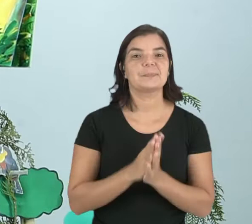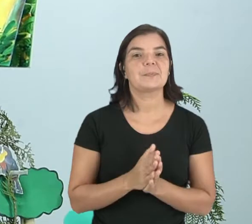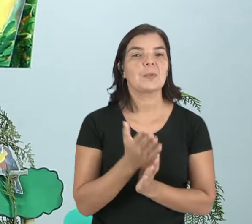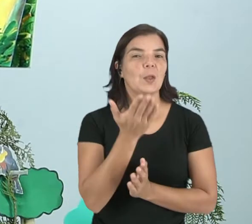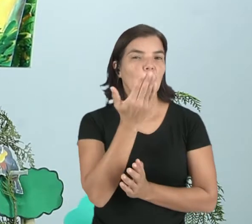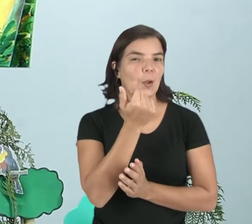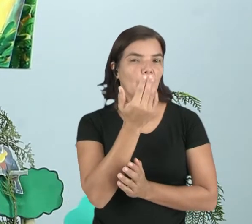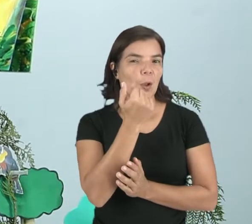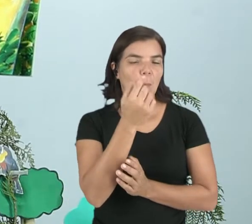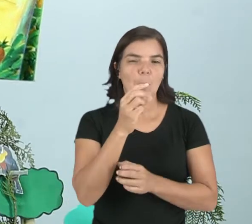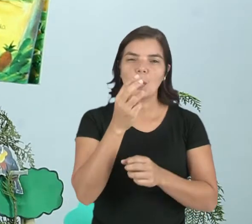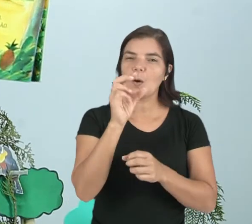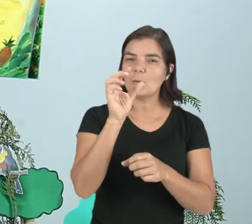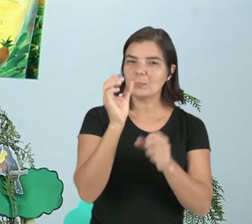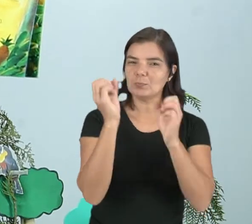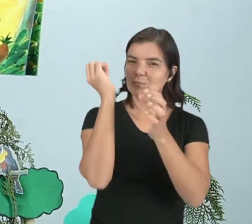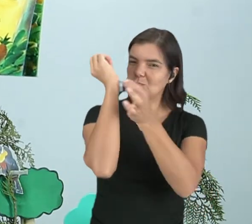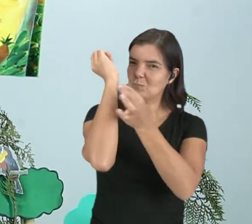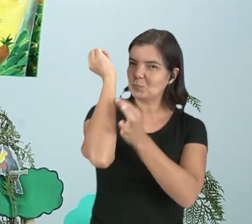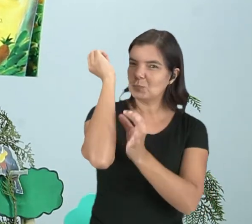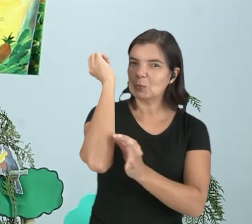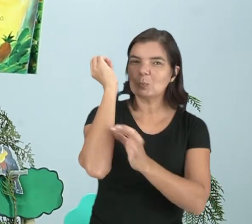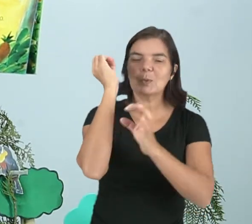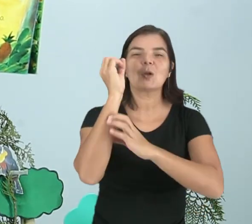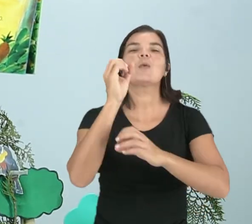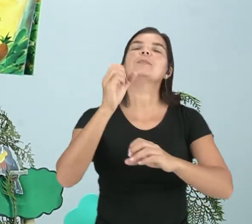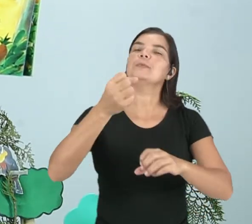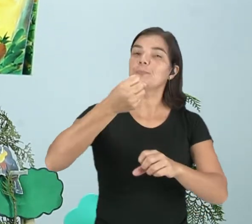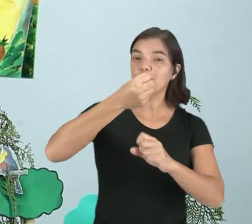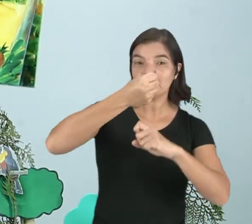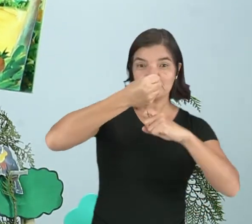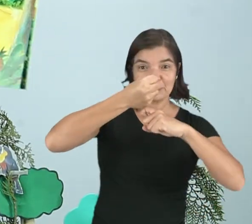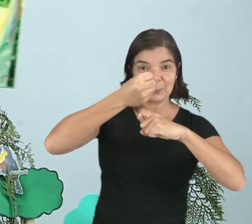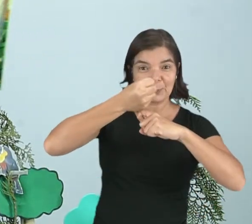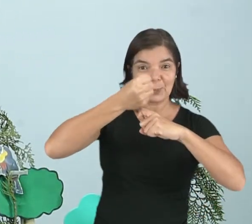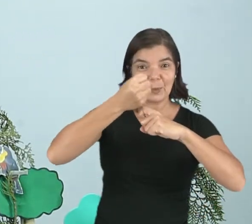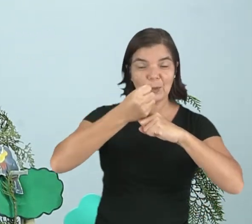Engole jabuticaba, caju e goiaba.